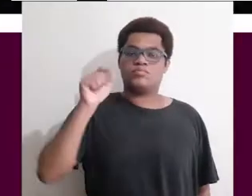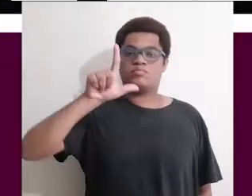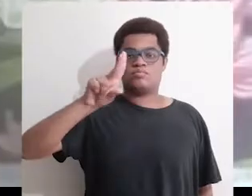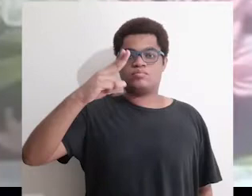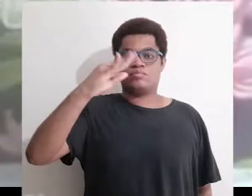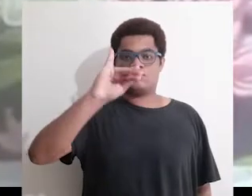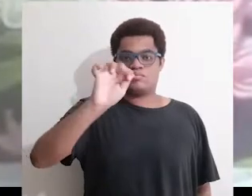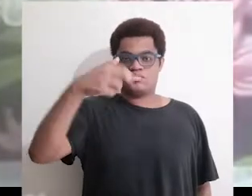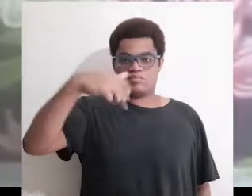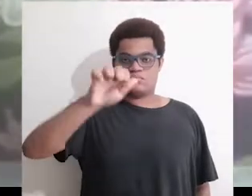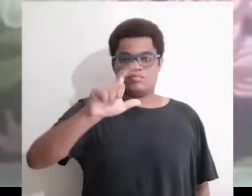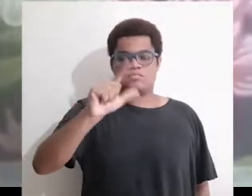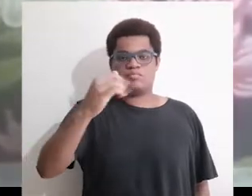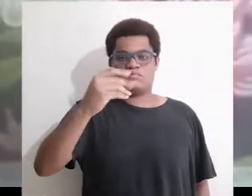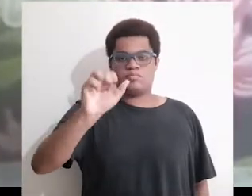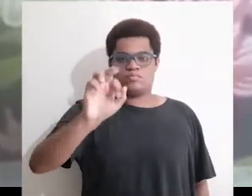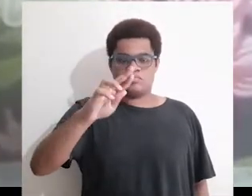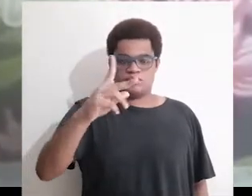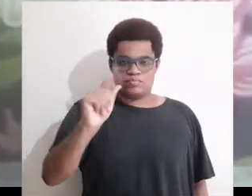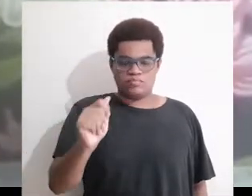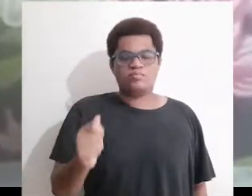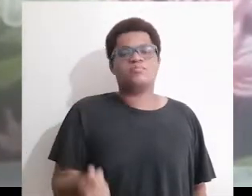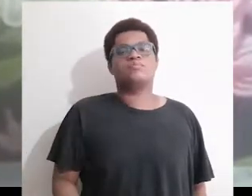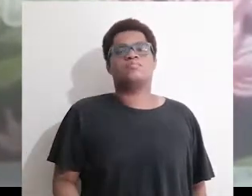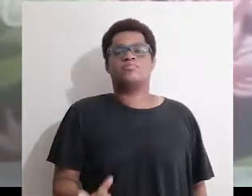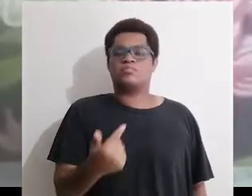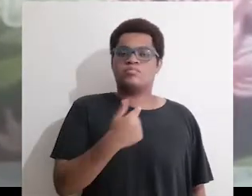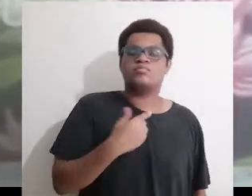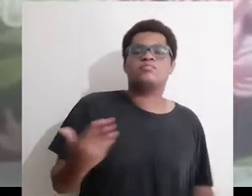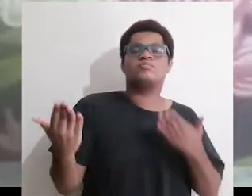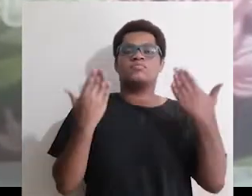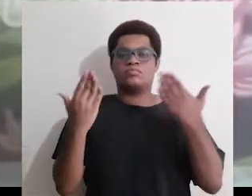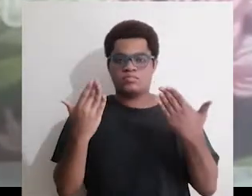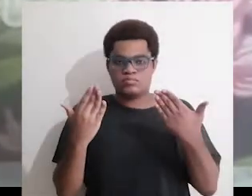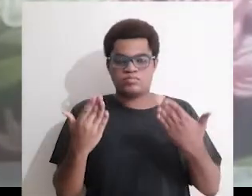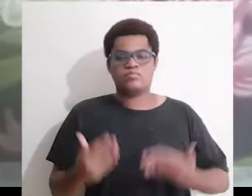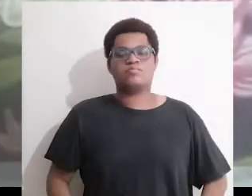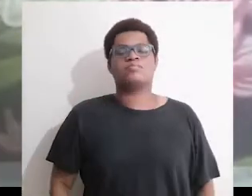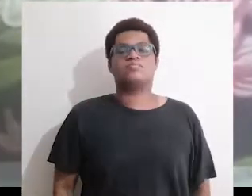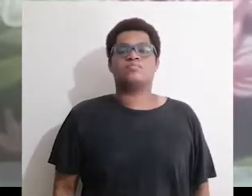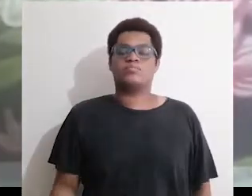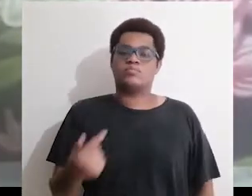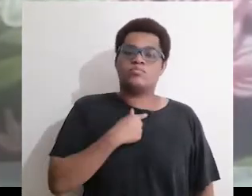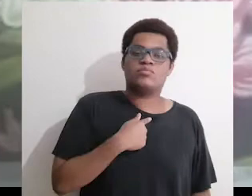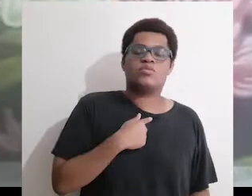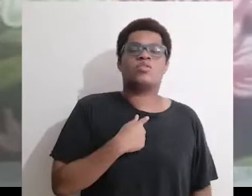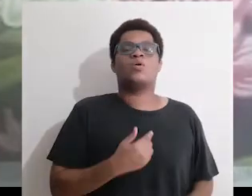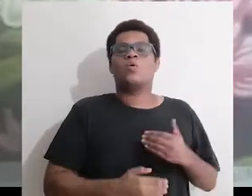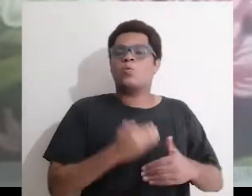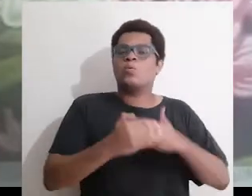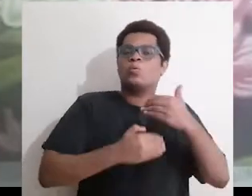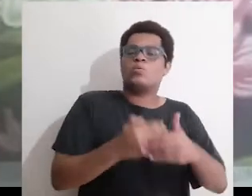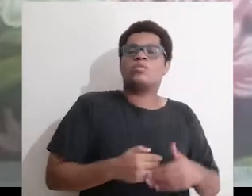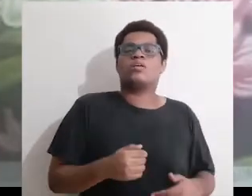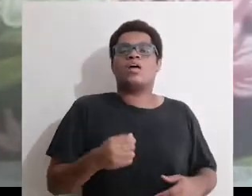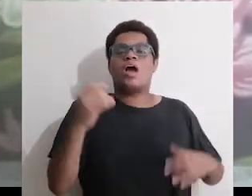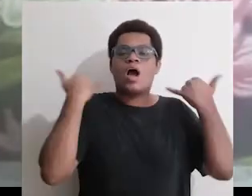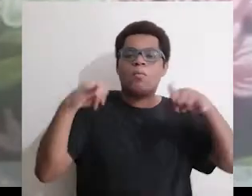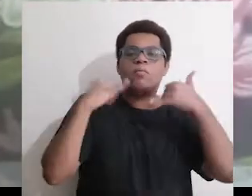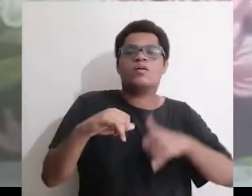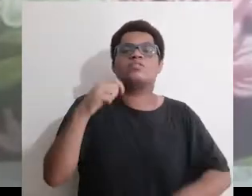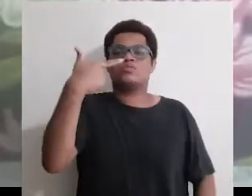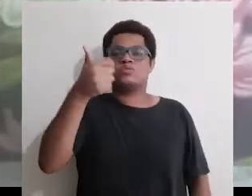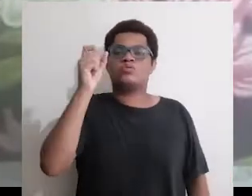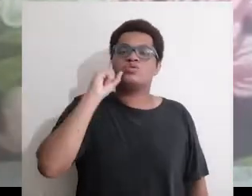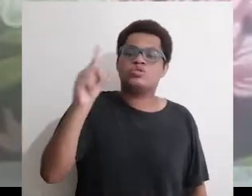Gisele Lacerda, sou psicóloga. Eu construo a campanha dos 21 dias de ativismo, que é uma forma